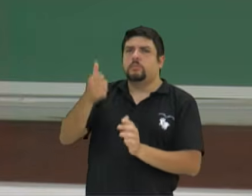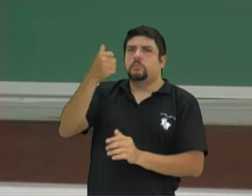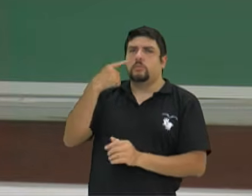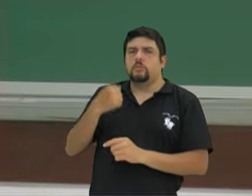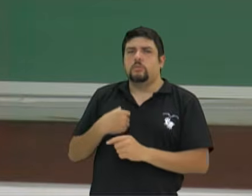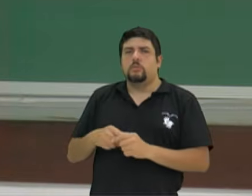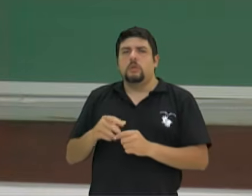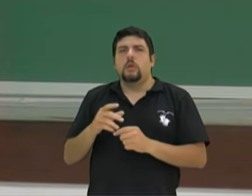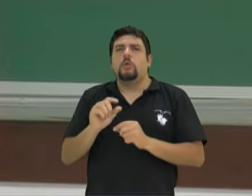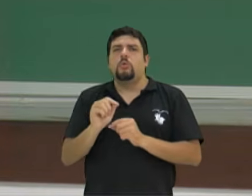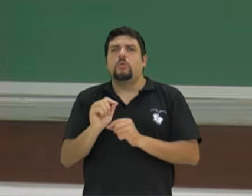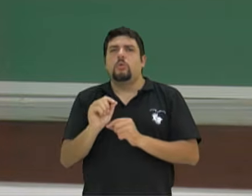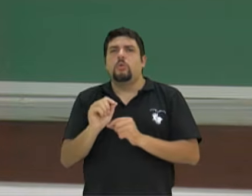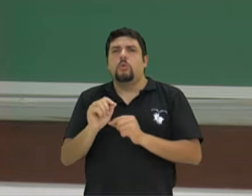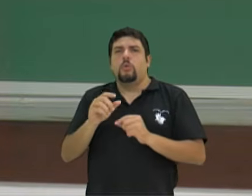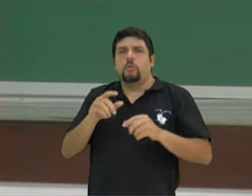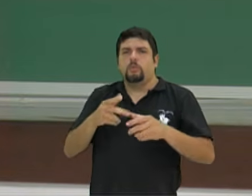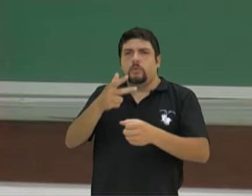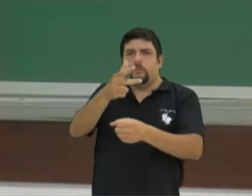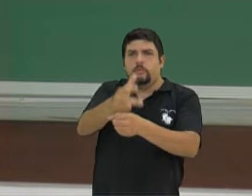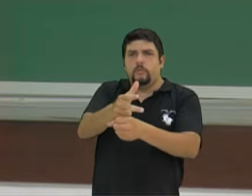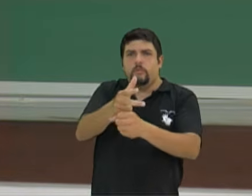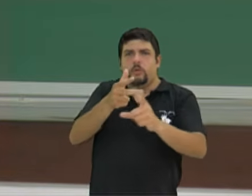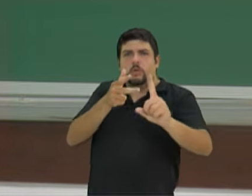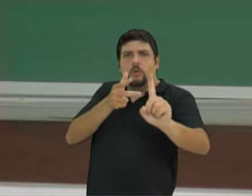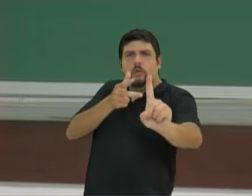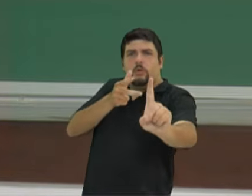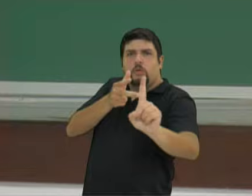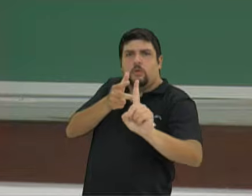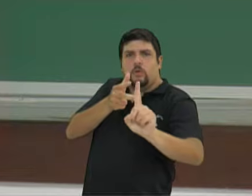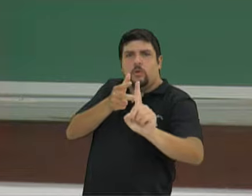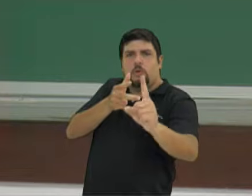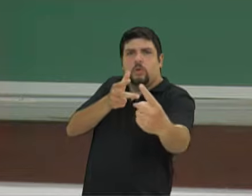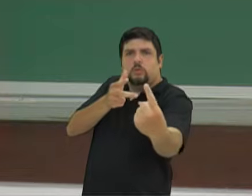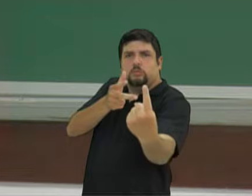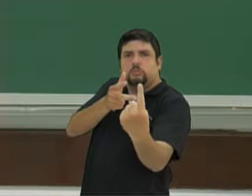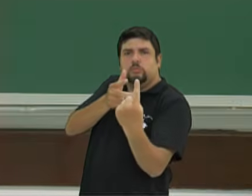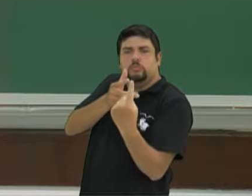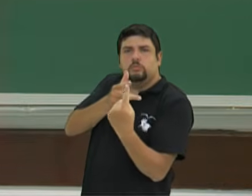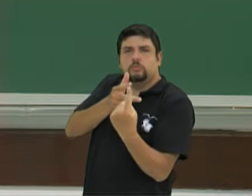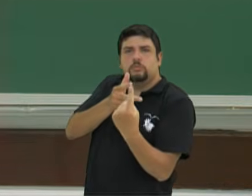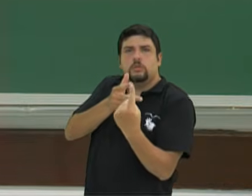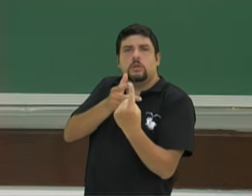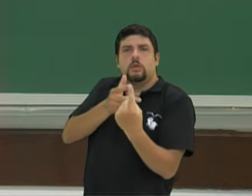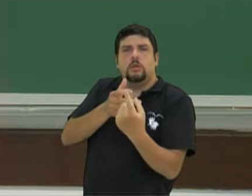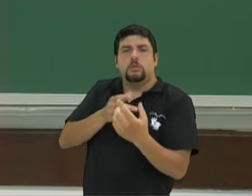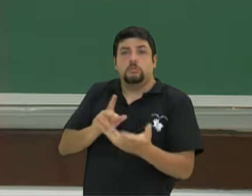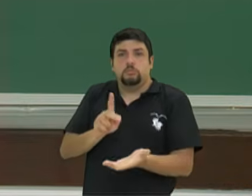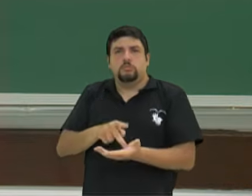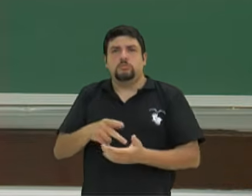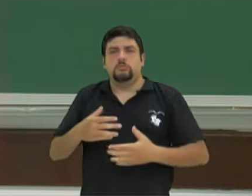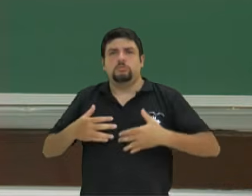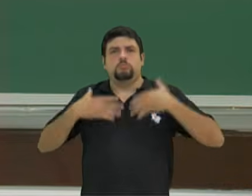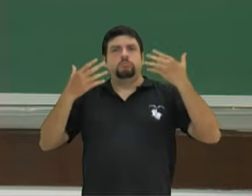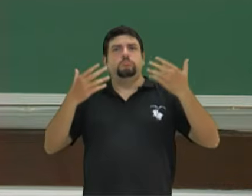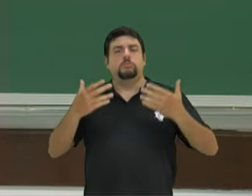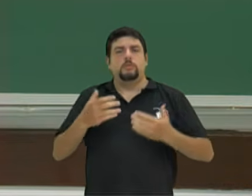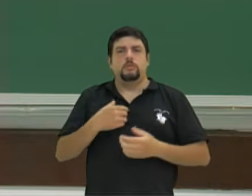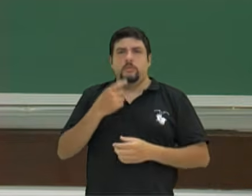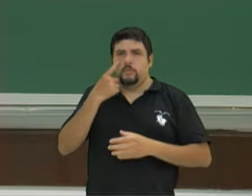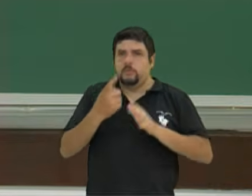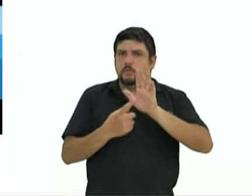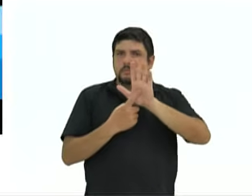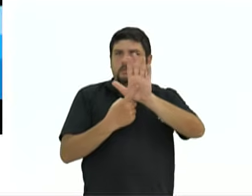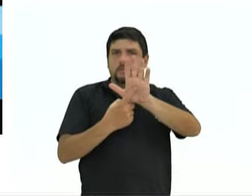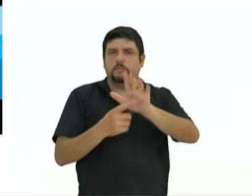atores aparecem de costas. Porque até então parecia uma afronta, né, para o cinema isso. Então é a primeira vez que aparece. Vou mostrar só um trechinho para vocês verem. Vamos